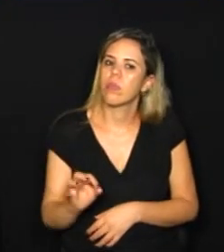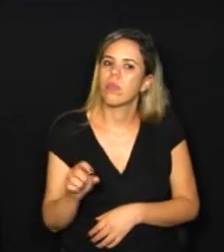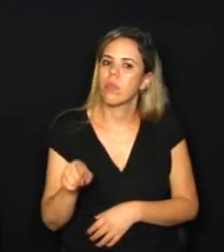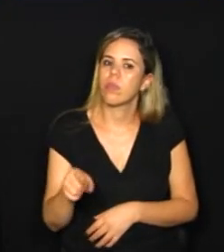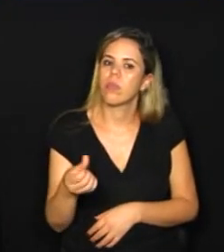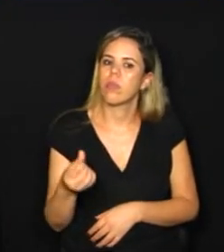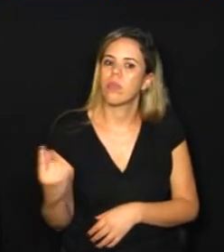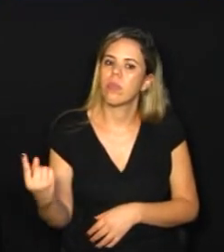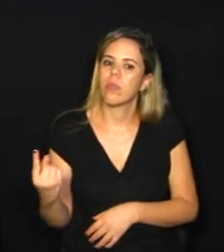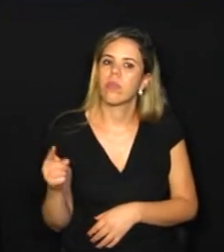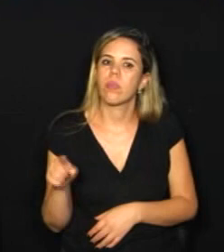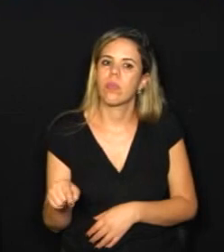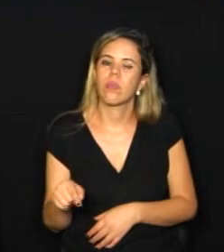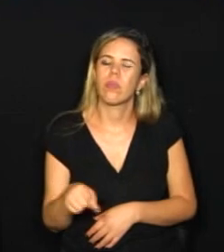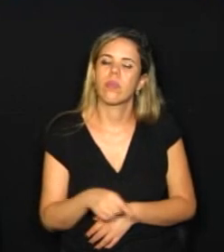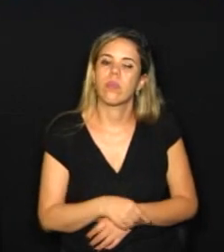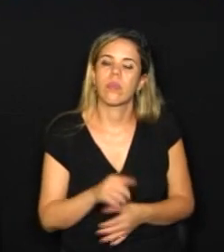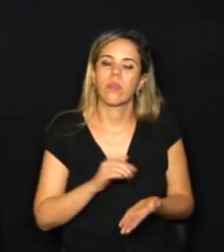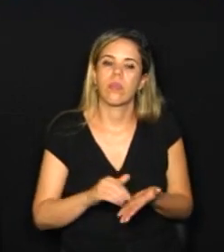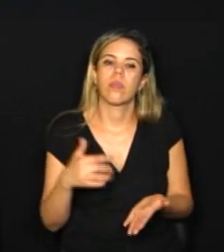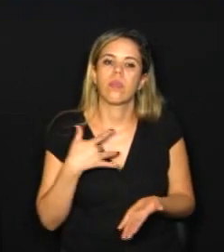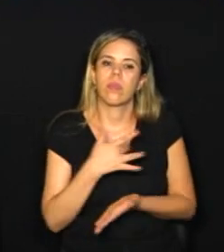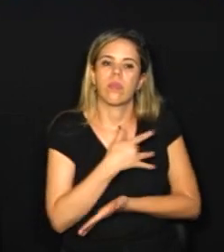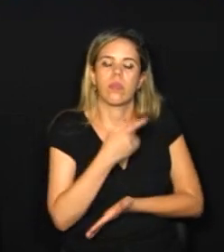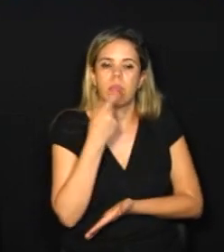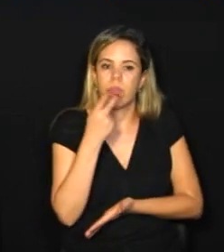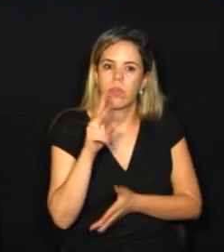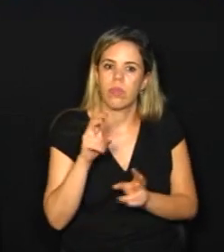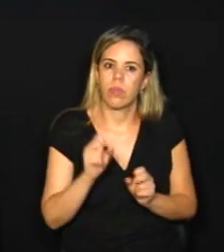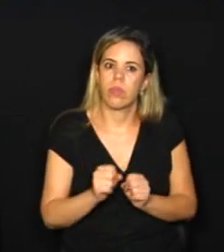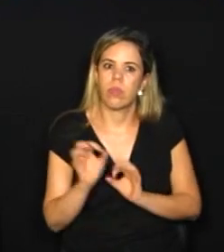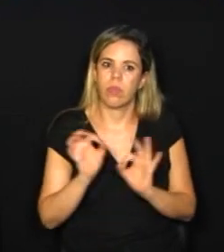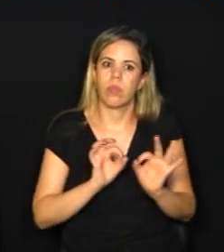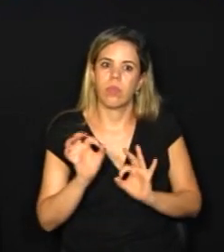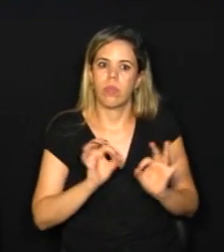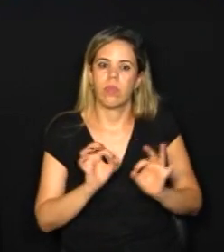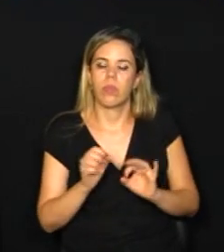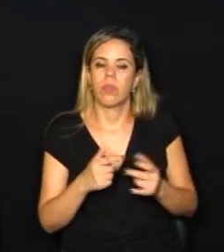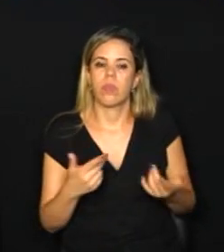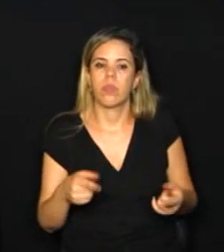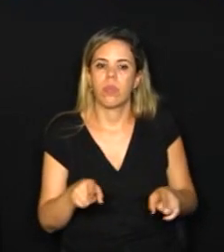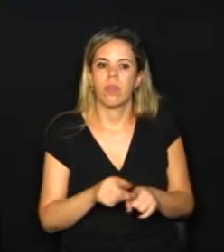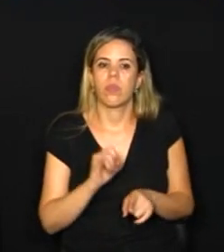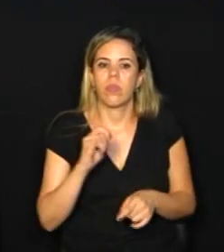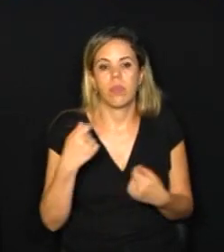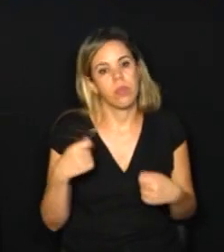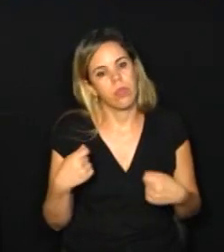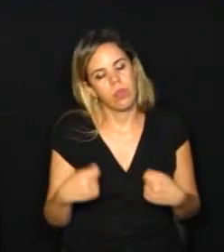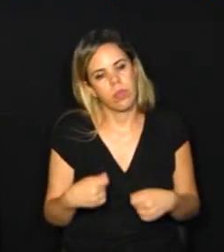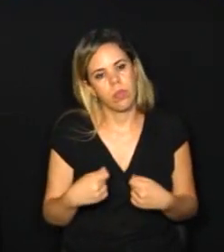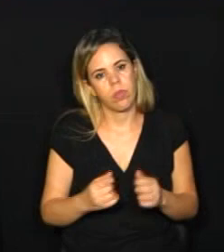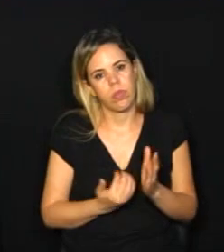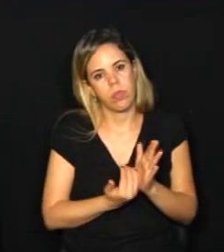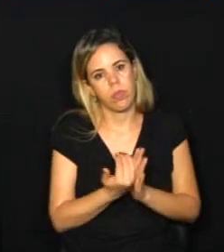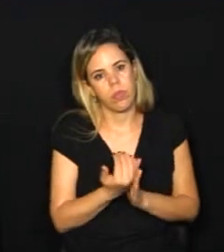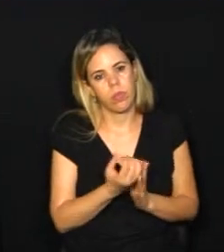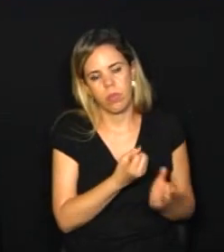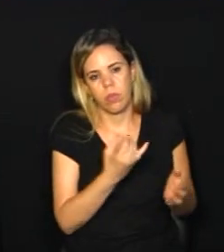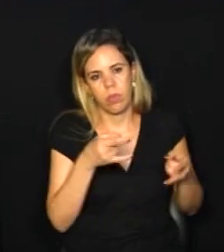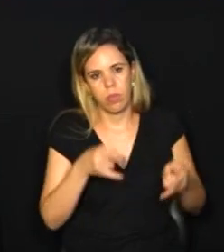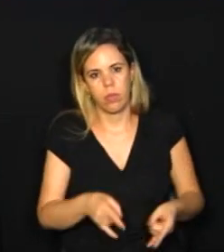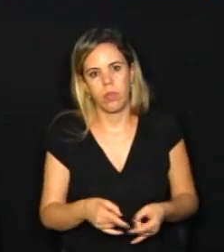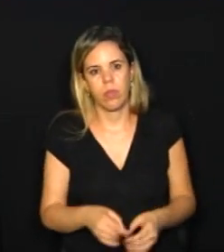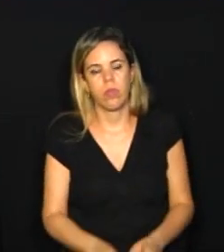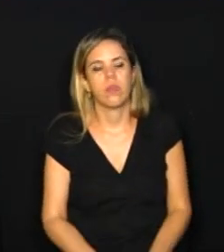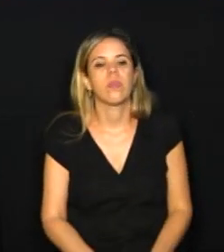E, mediante isso, o secretário de Saúde falou dessa questão da preparação e, se for necessário, do aumento de leitos